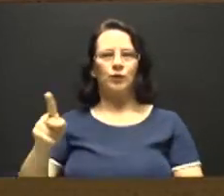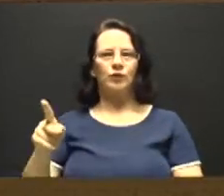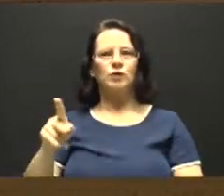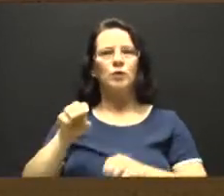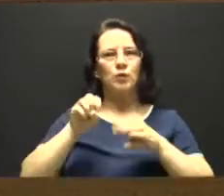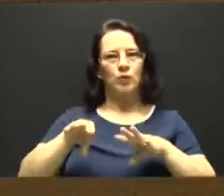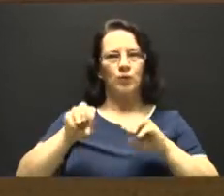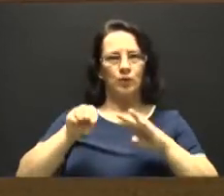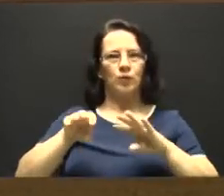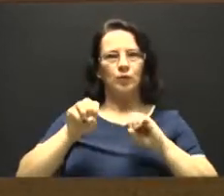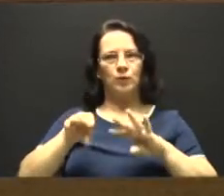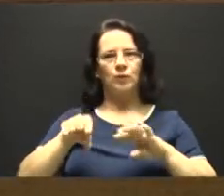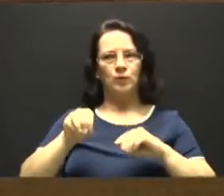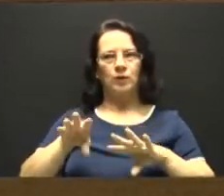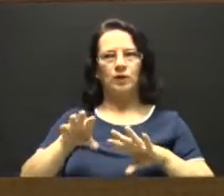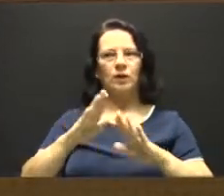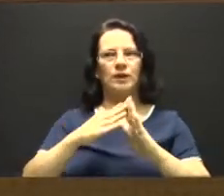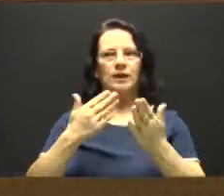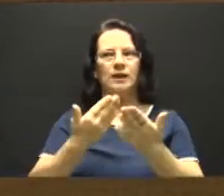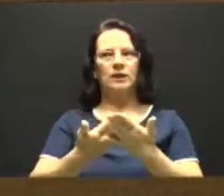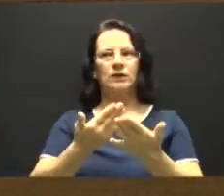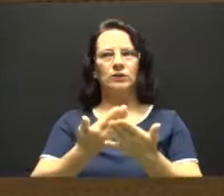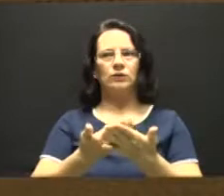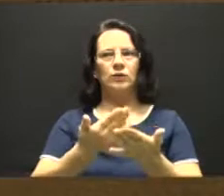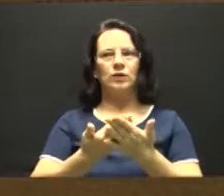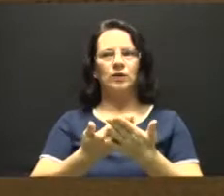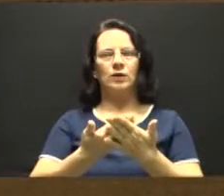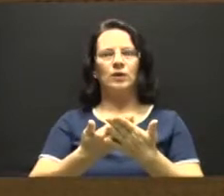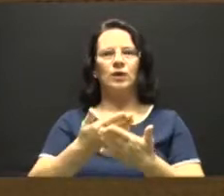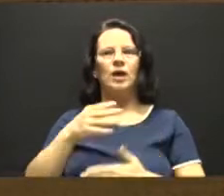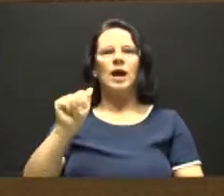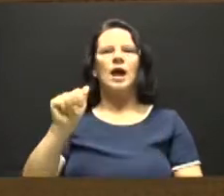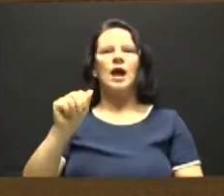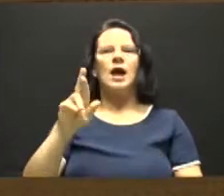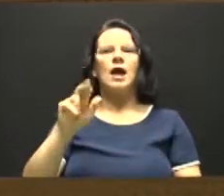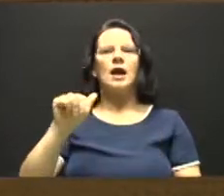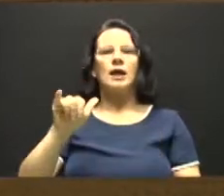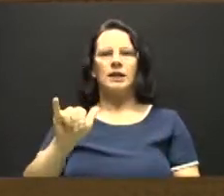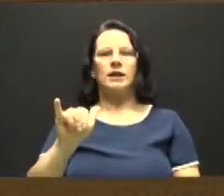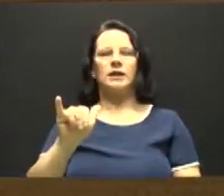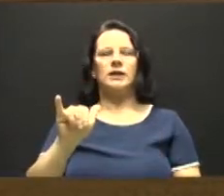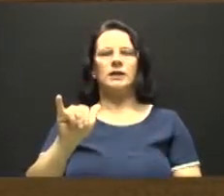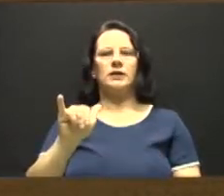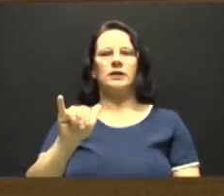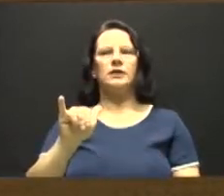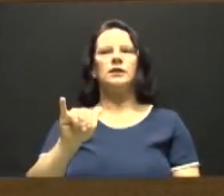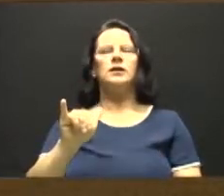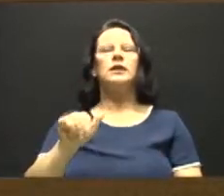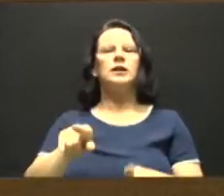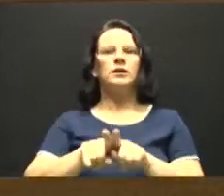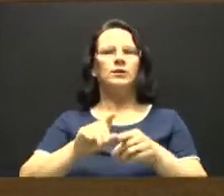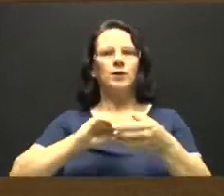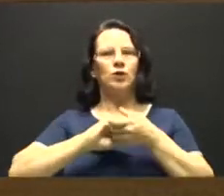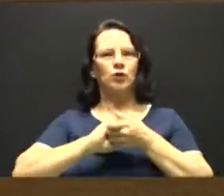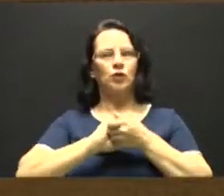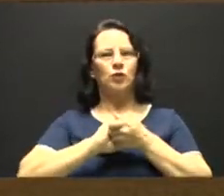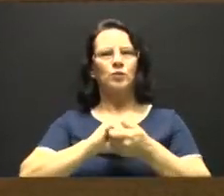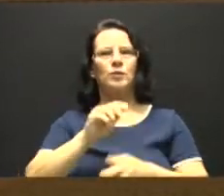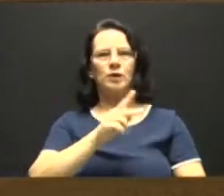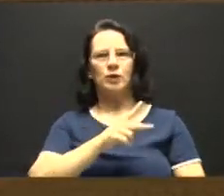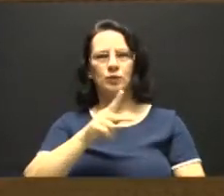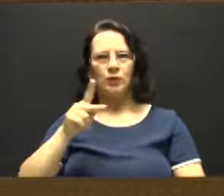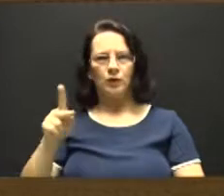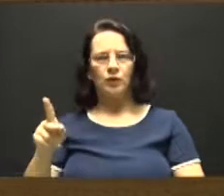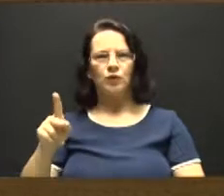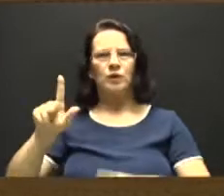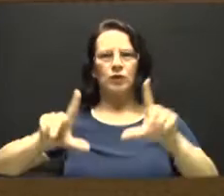educador na escola estadual professor ary de oliveira garcia também cumprimentos professores que devem estar